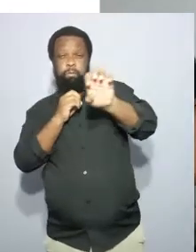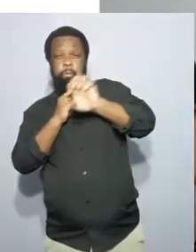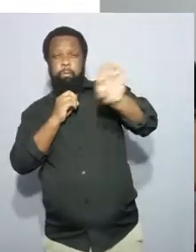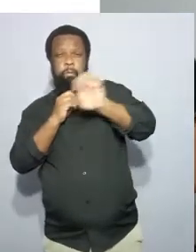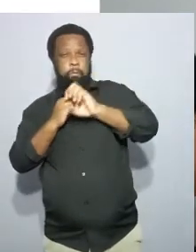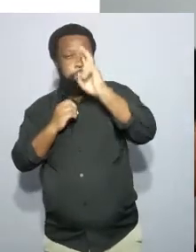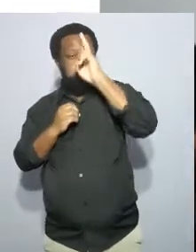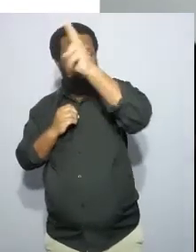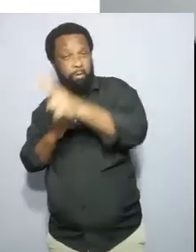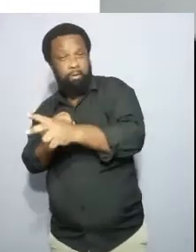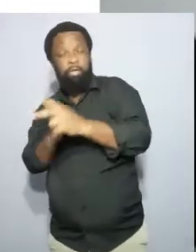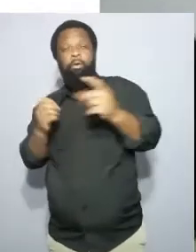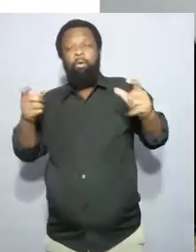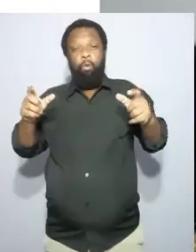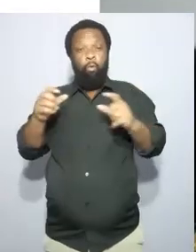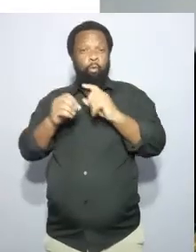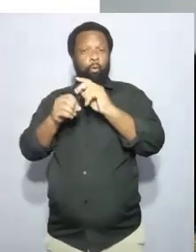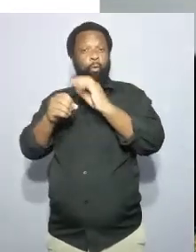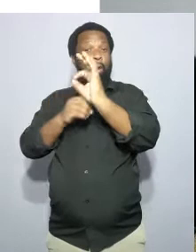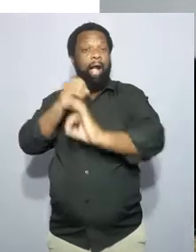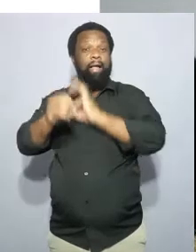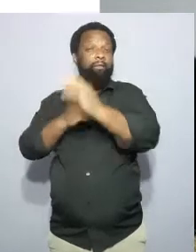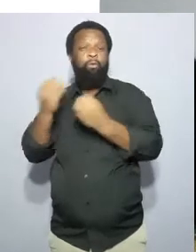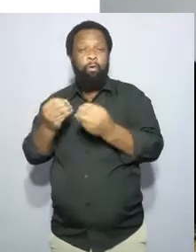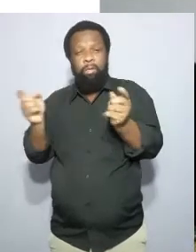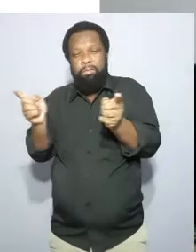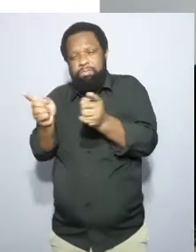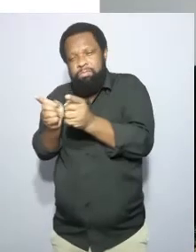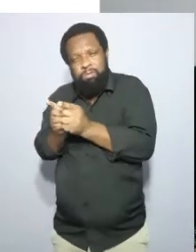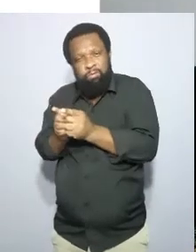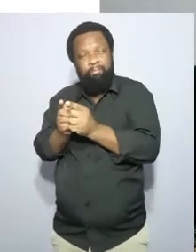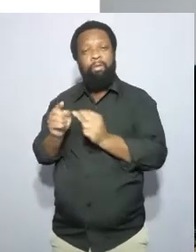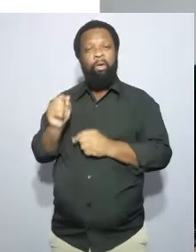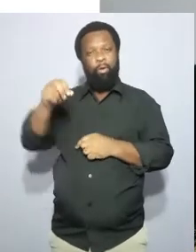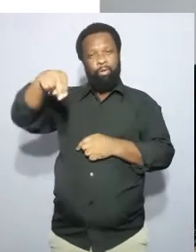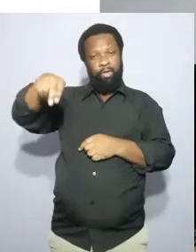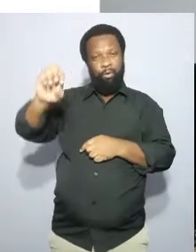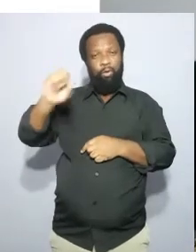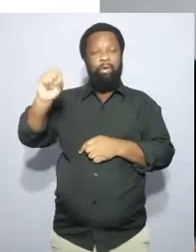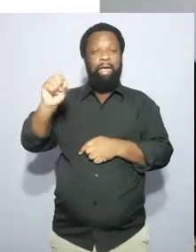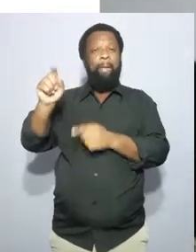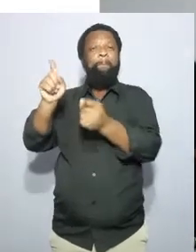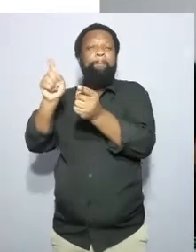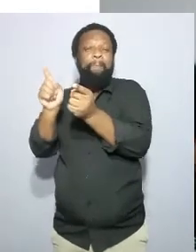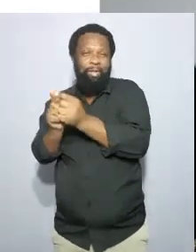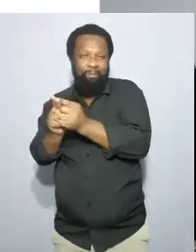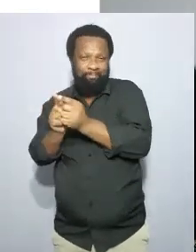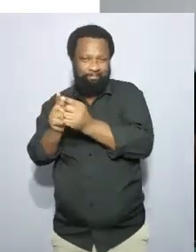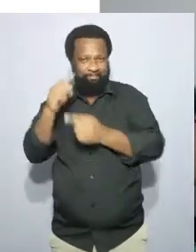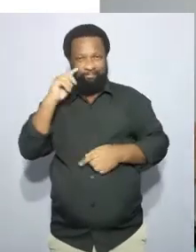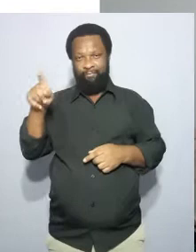e ele sofre essa contração. Então, o neônio é menor, ele está aqui, nesse lado da